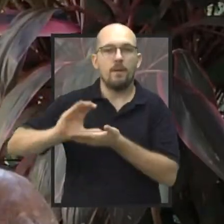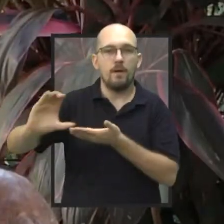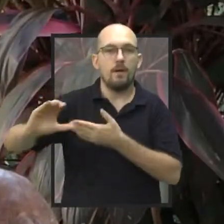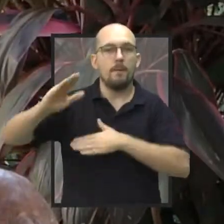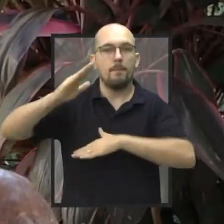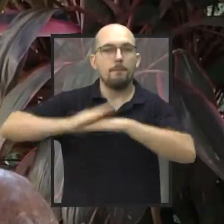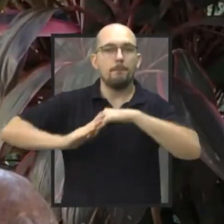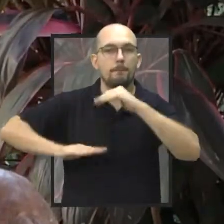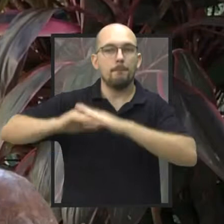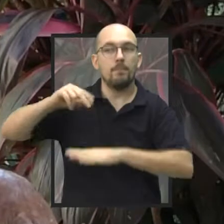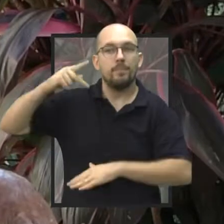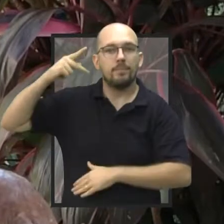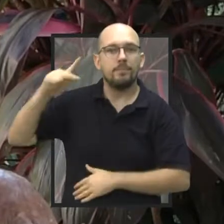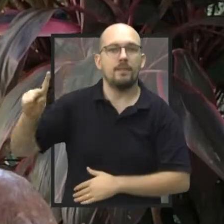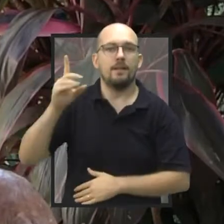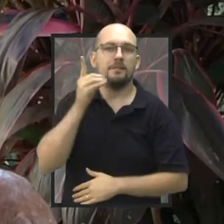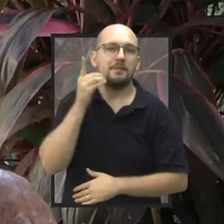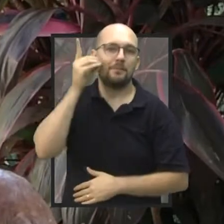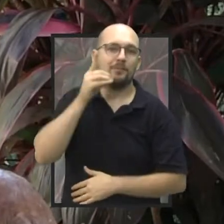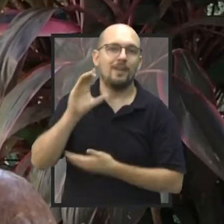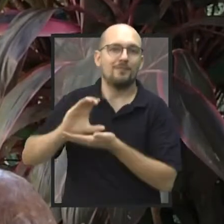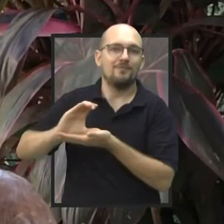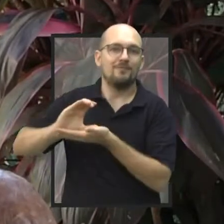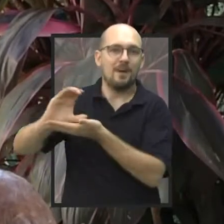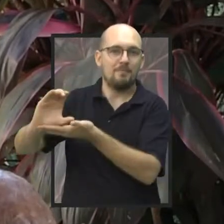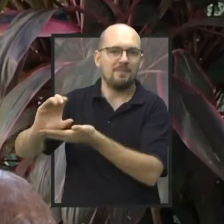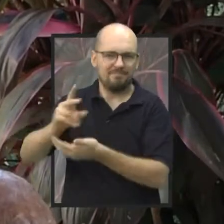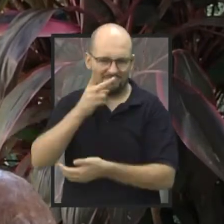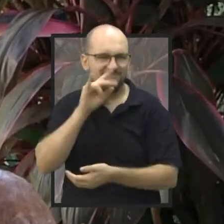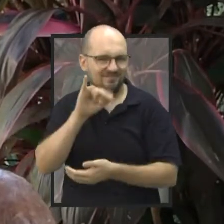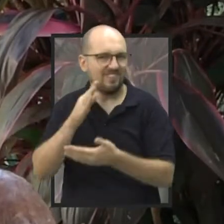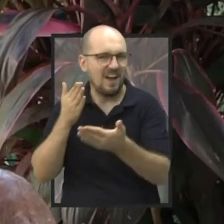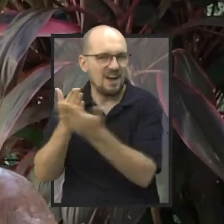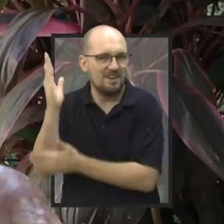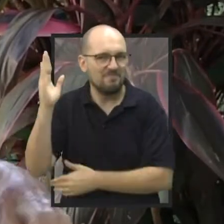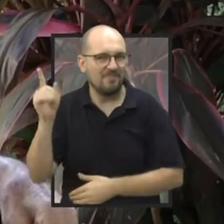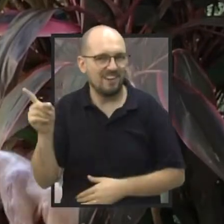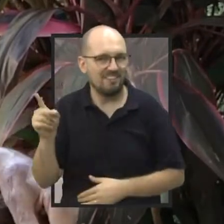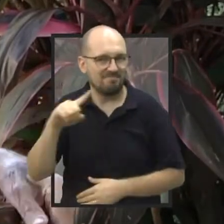do próprio parlamento. Será que vão aprovar?